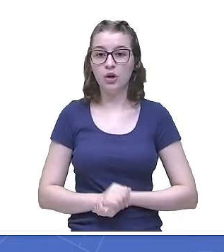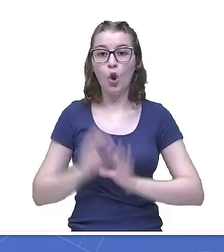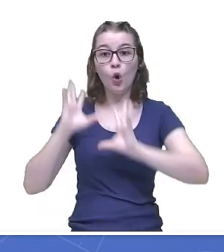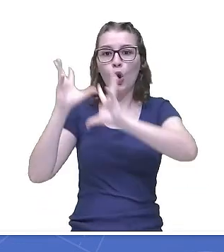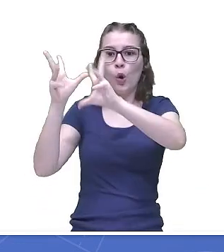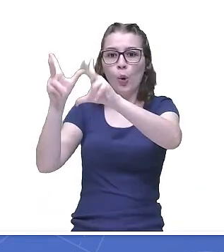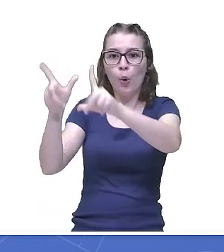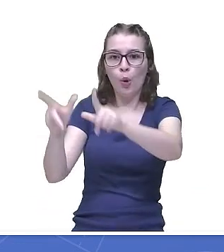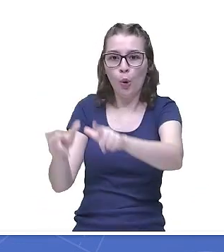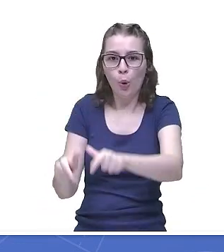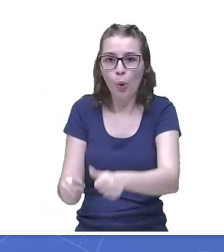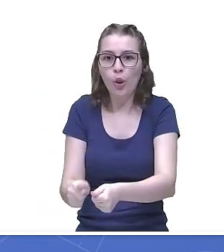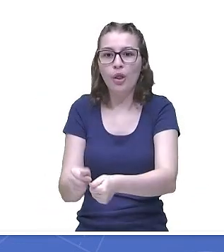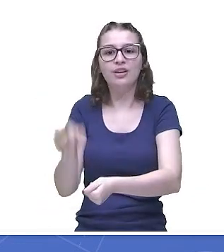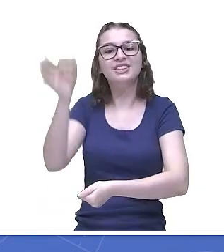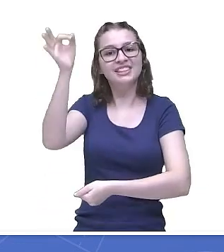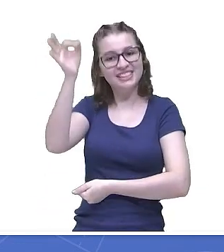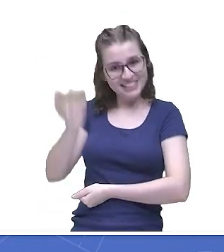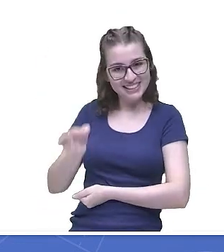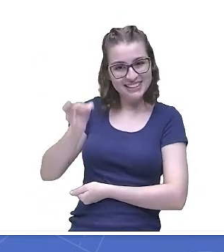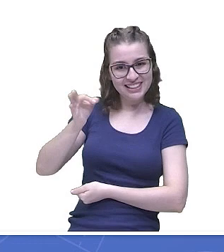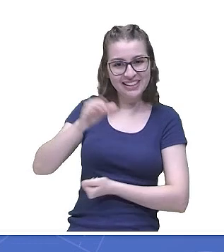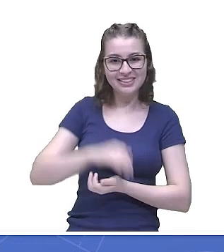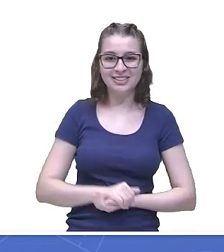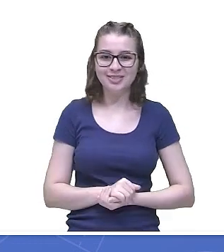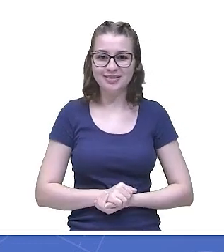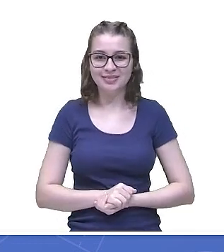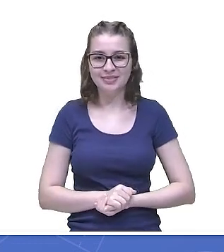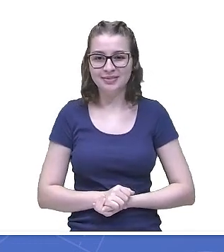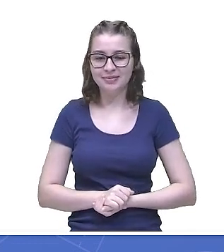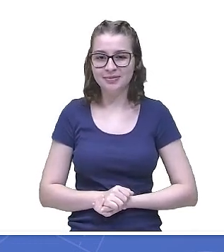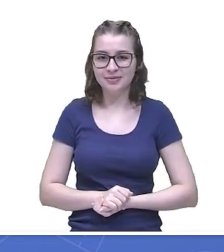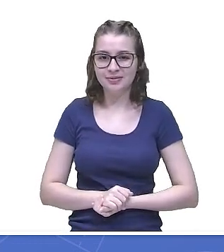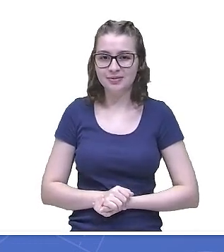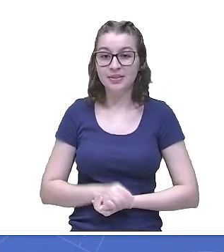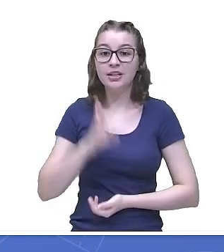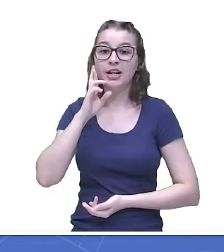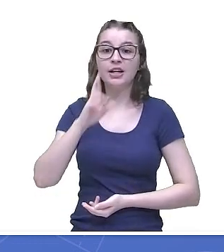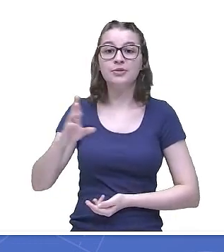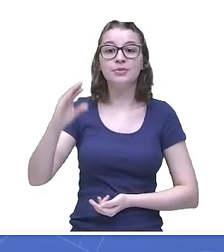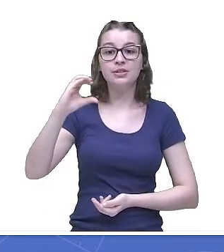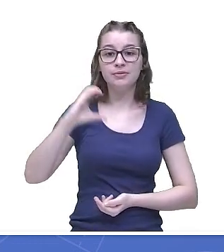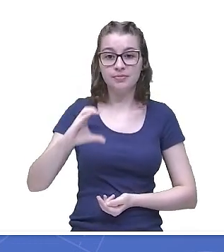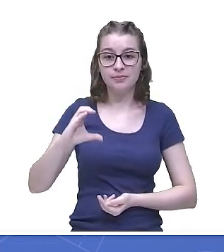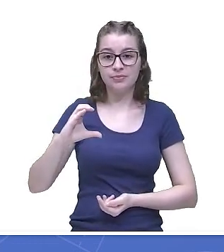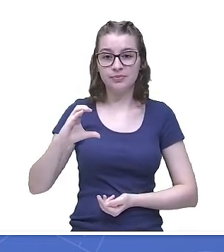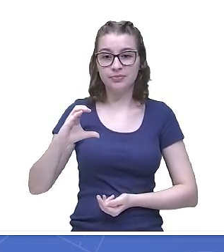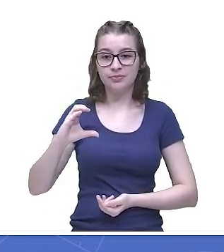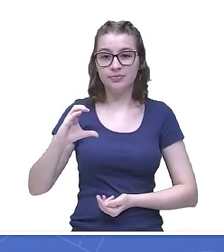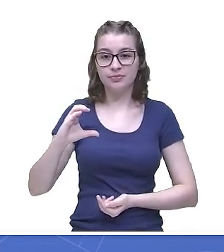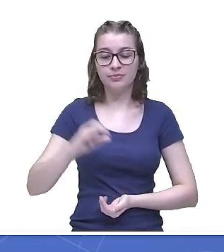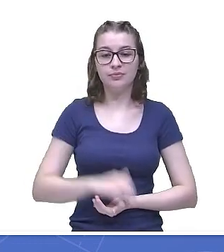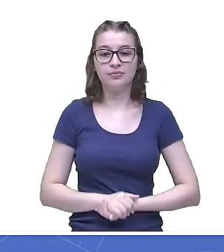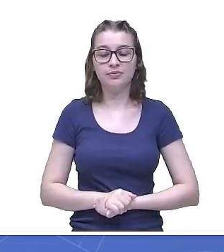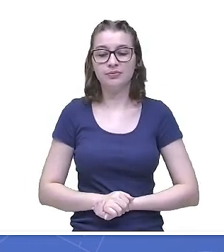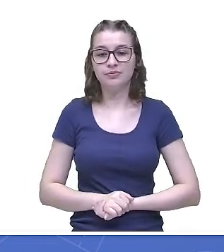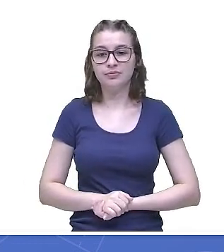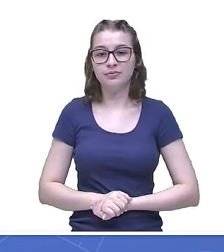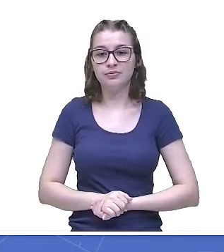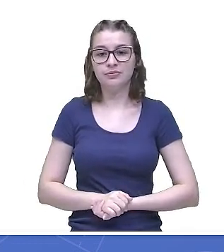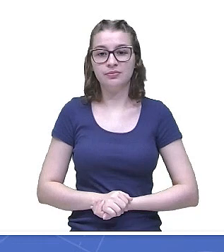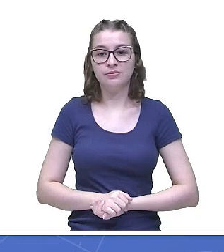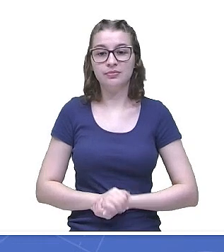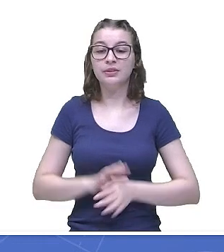acertaram unanimemente. Todo mundo colocou como sendo a resposta certa a letra C. Não é